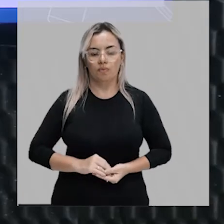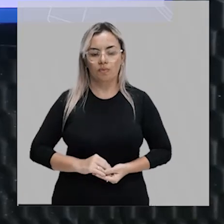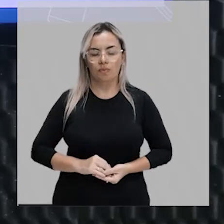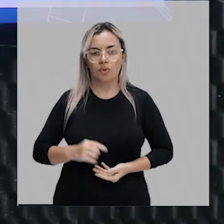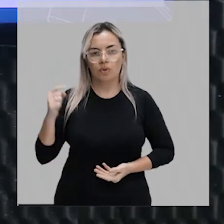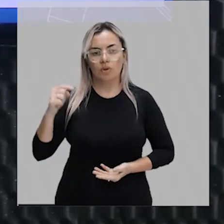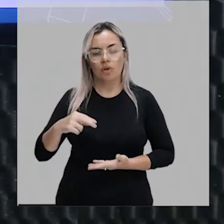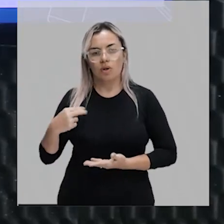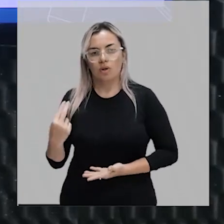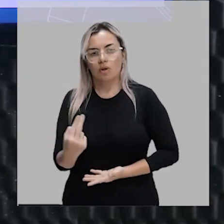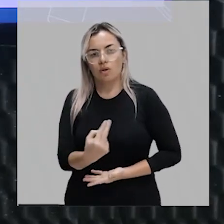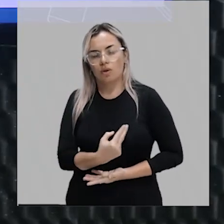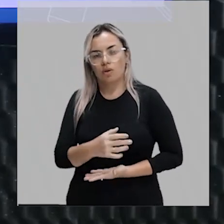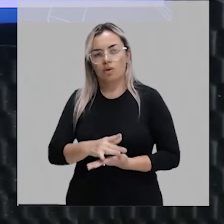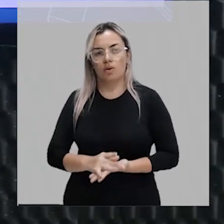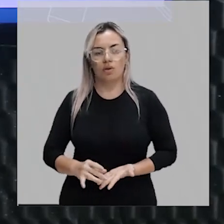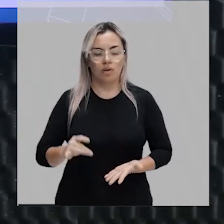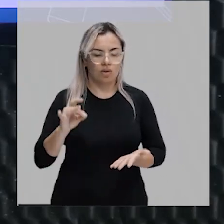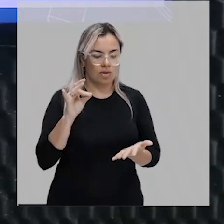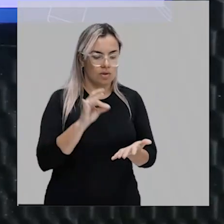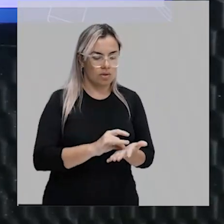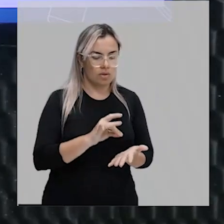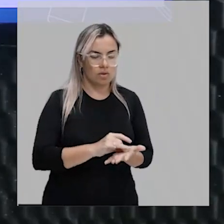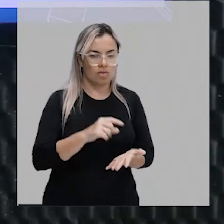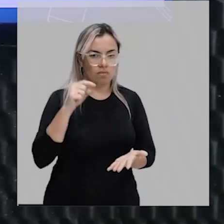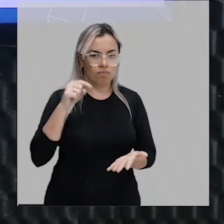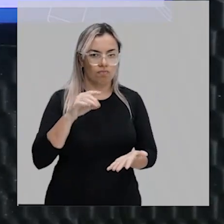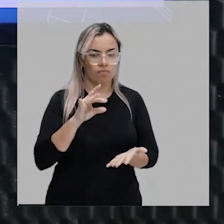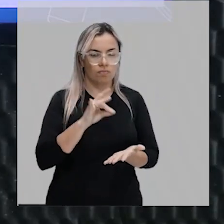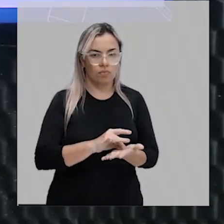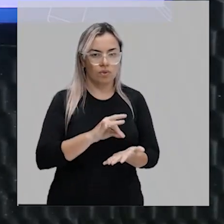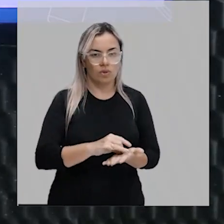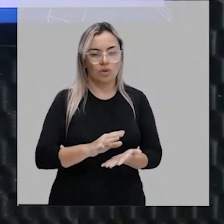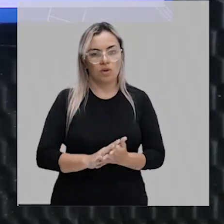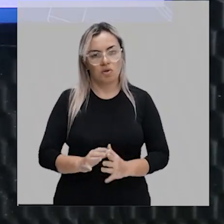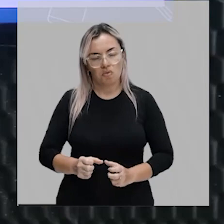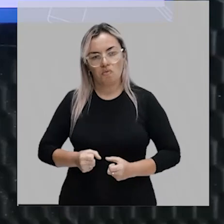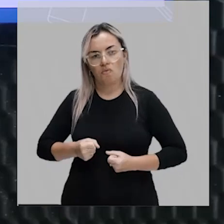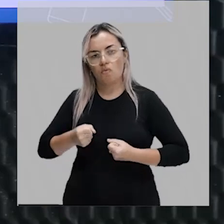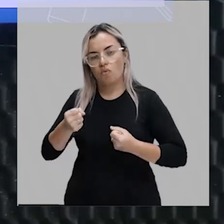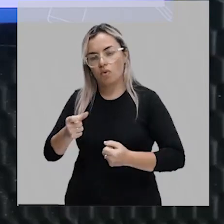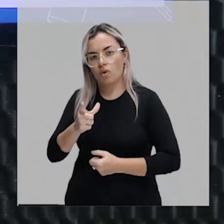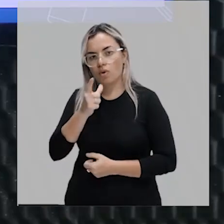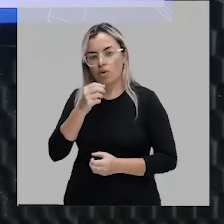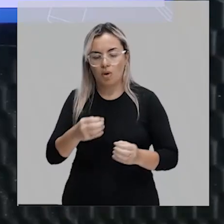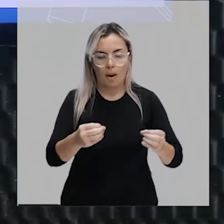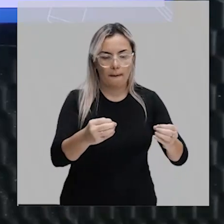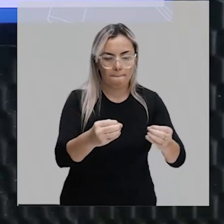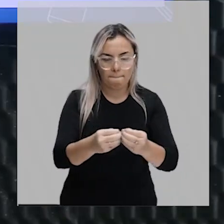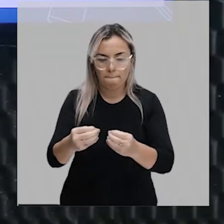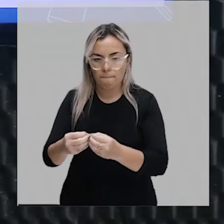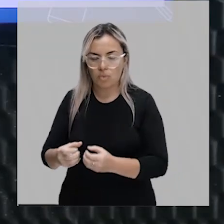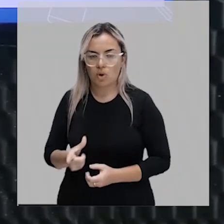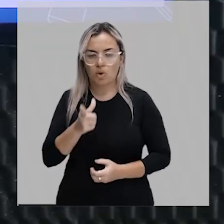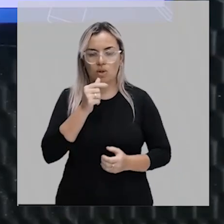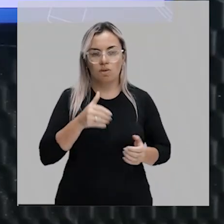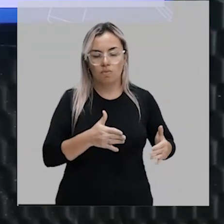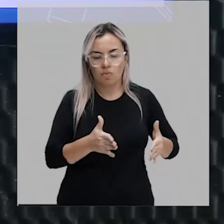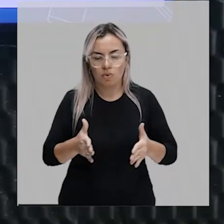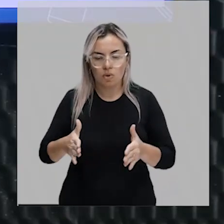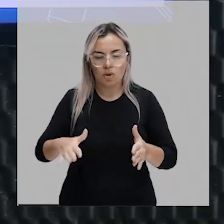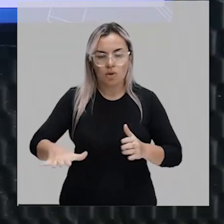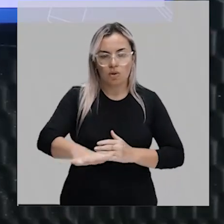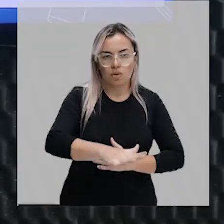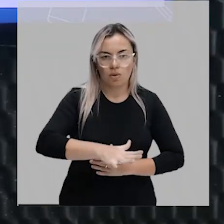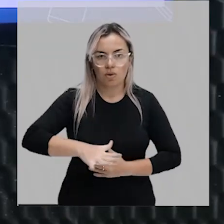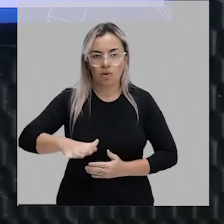Onde nós teremos, na verdade, um grande potencial hídrico. Ou seja, são áreas que vão surgir próximo a rios. O